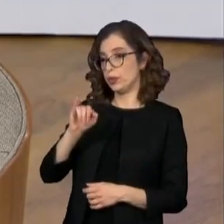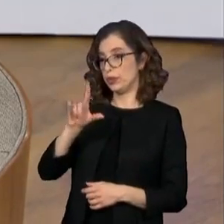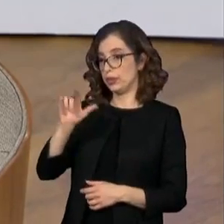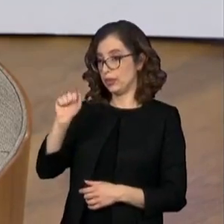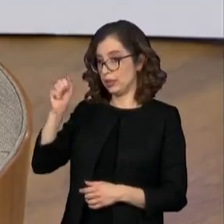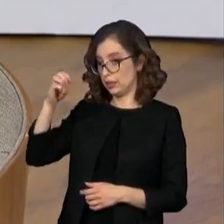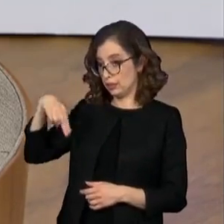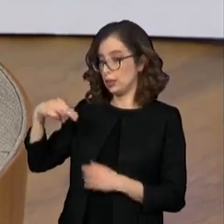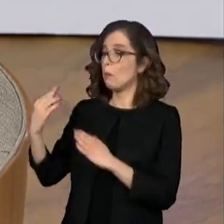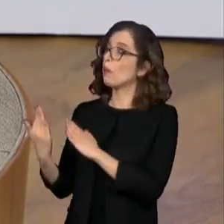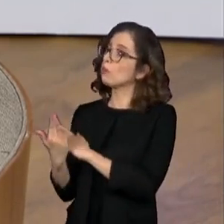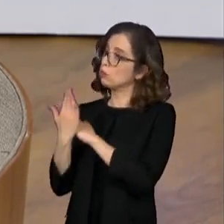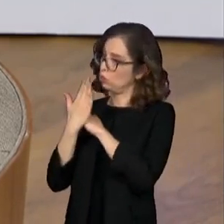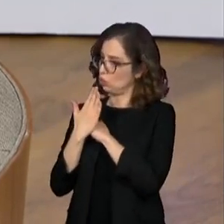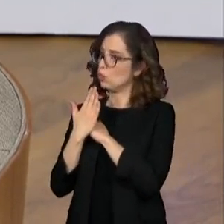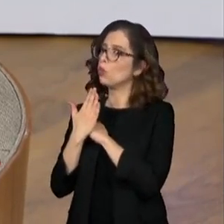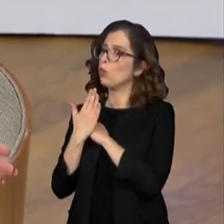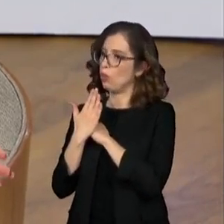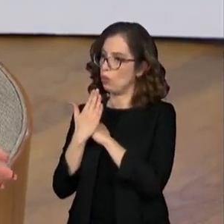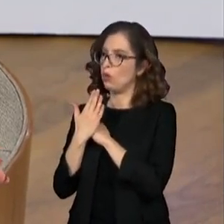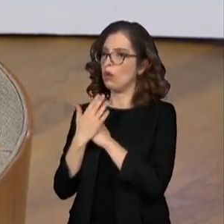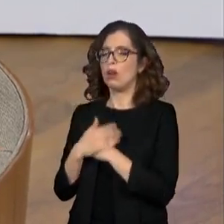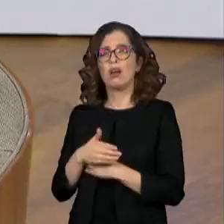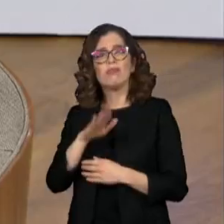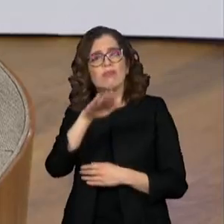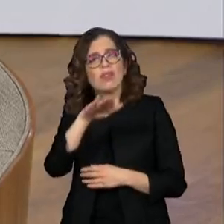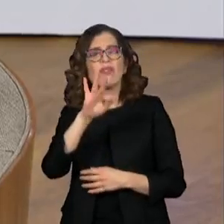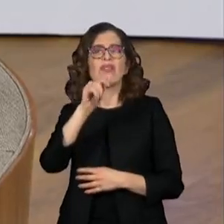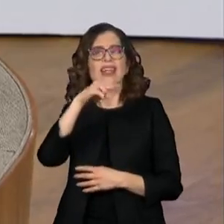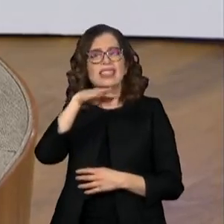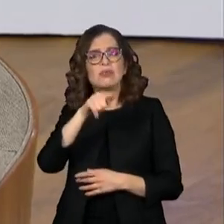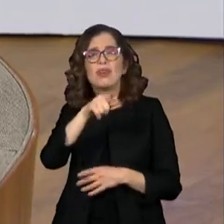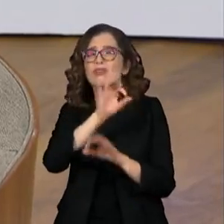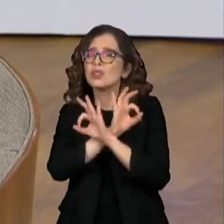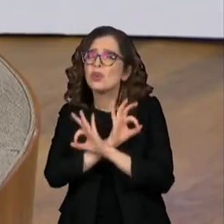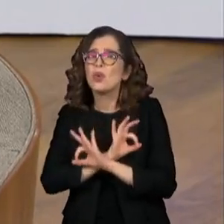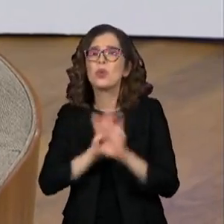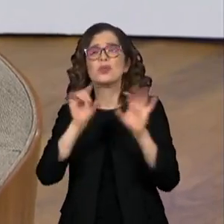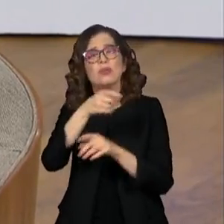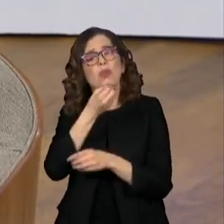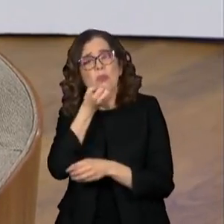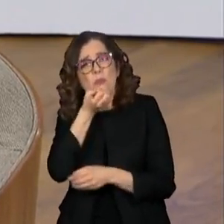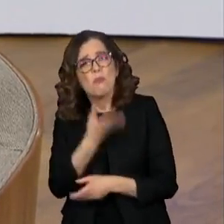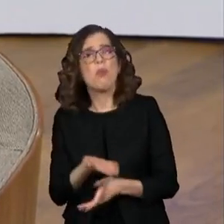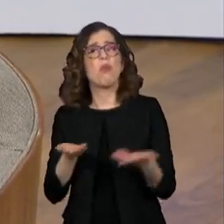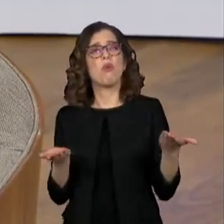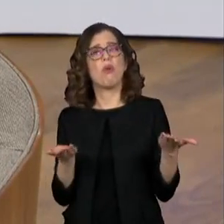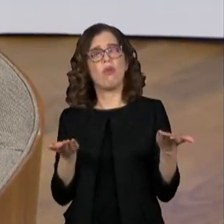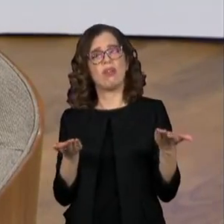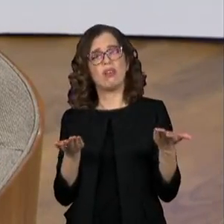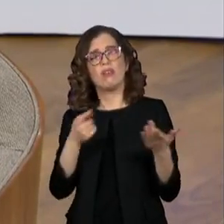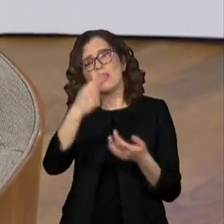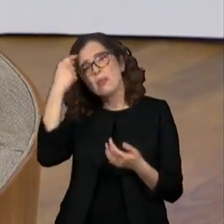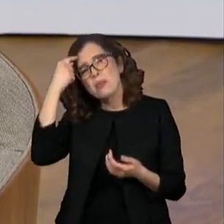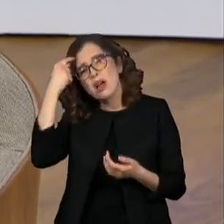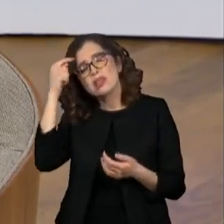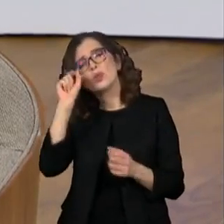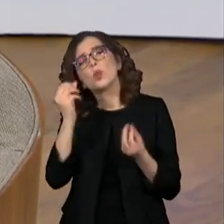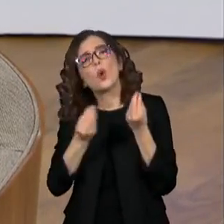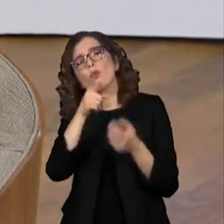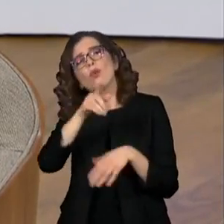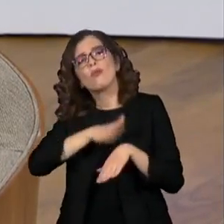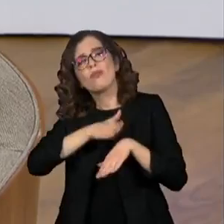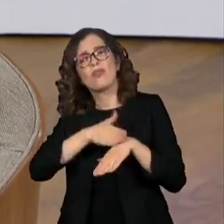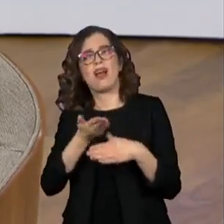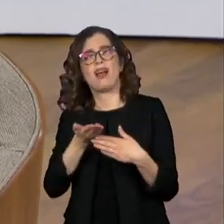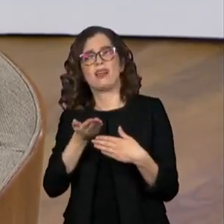pensou? Porque você estava ótima há 20 segundos. Eu falei: eu pensei que eu acho que não vai dar tempo de eu terminar o jornal sem ficar tonta. Ele falou: isso